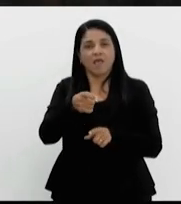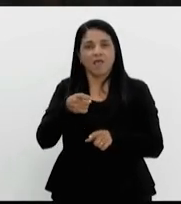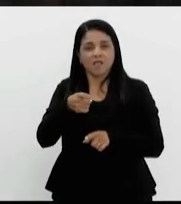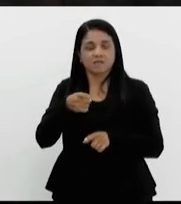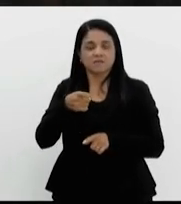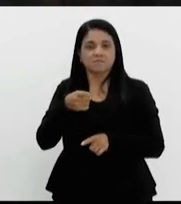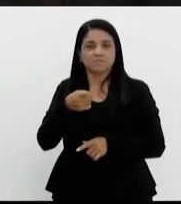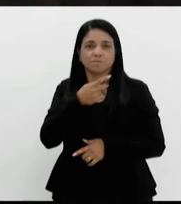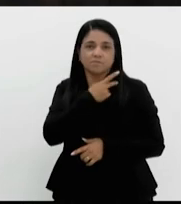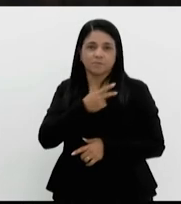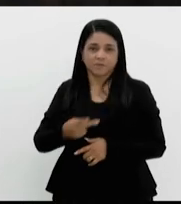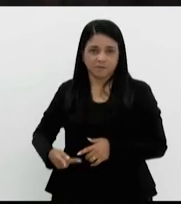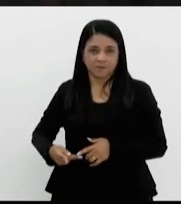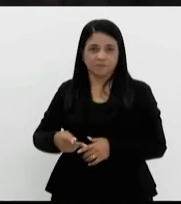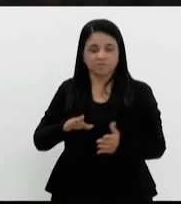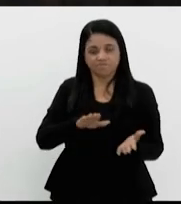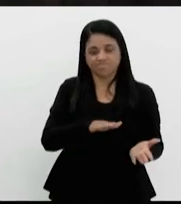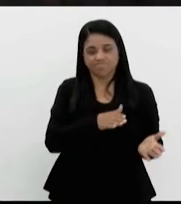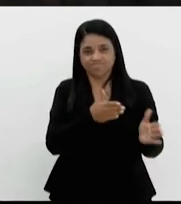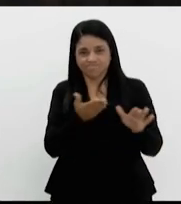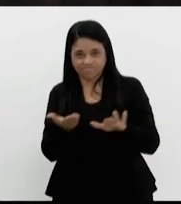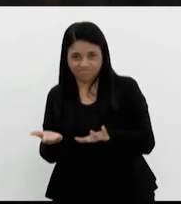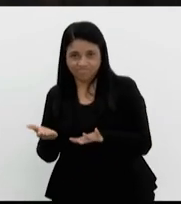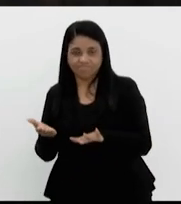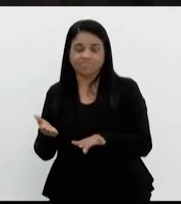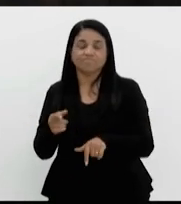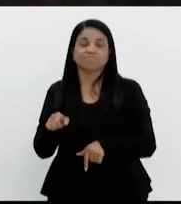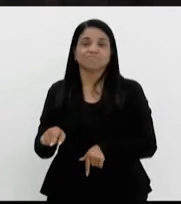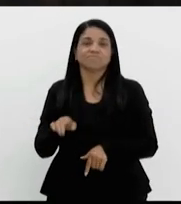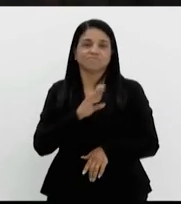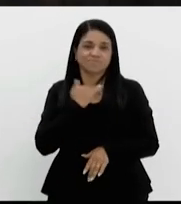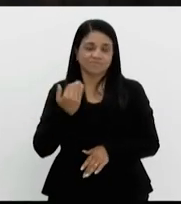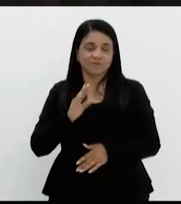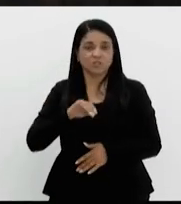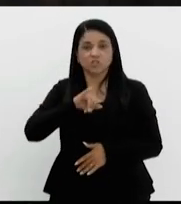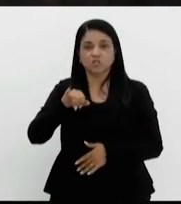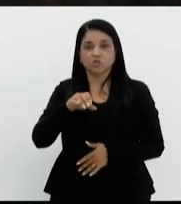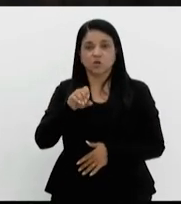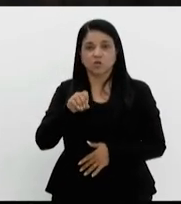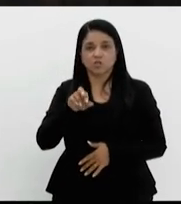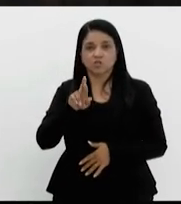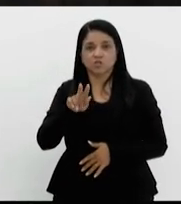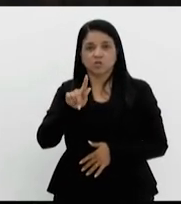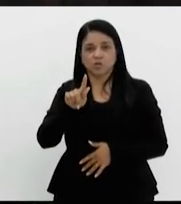ex-presidente que faleceu, Jorge Pisciani, que ajuda